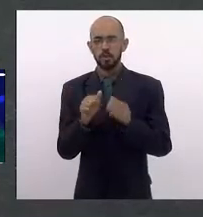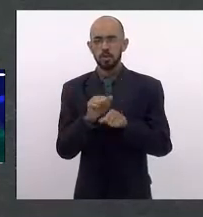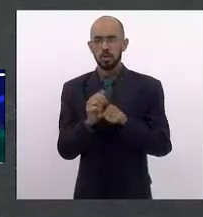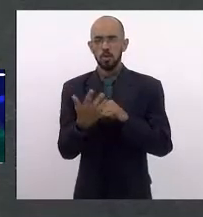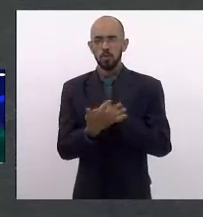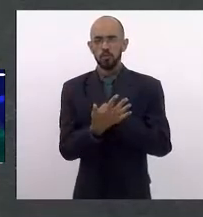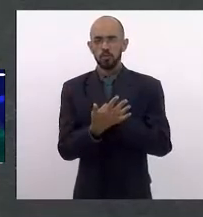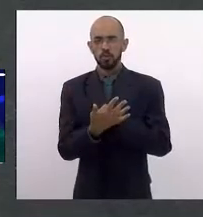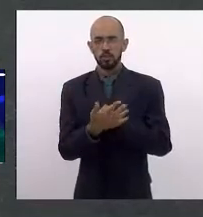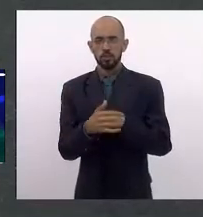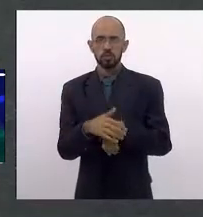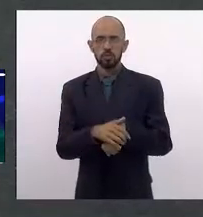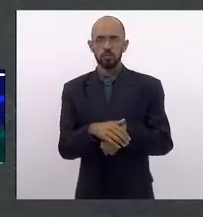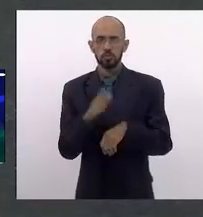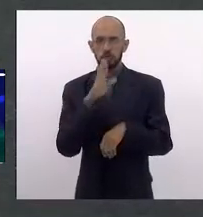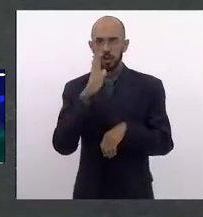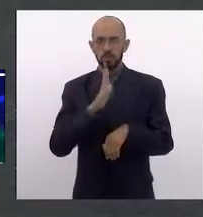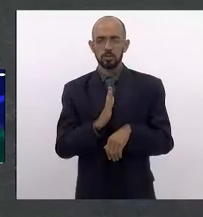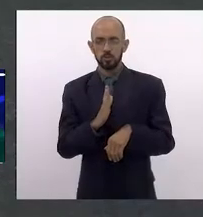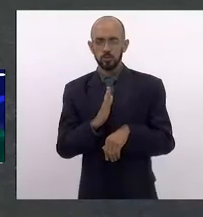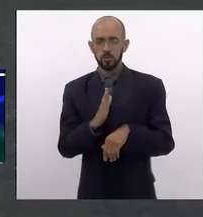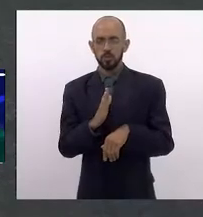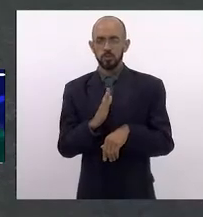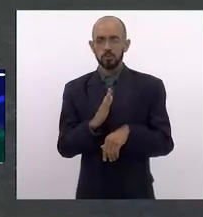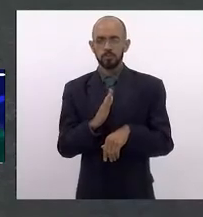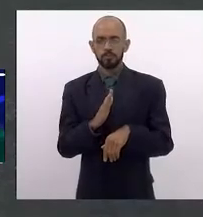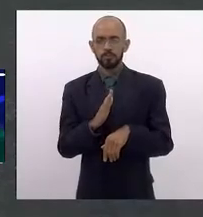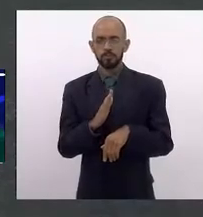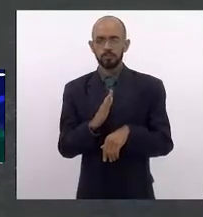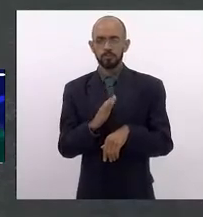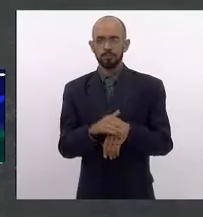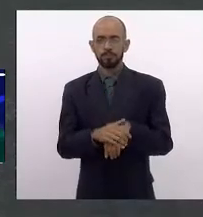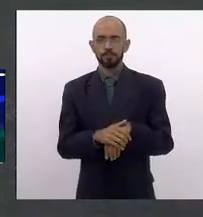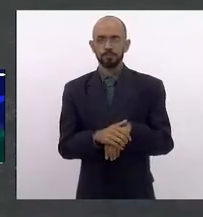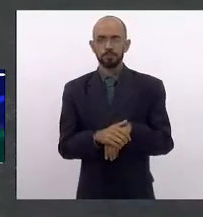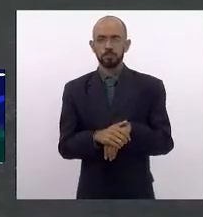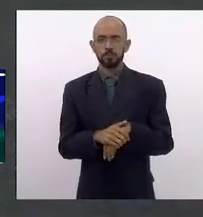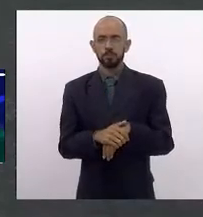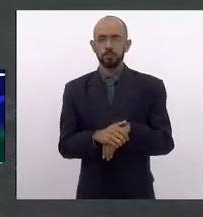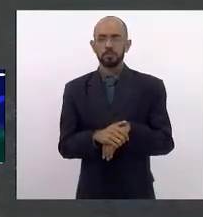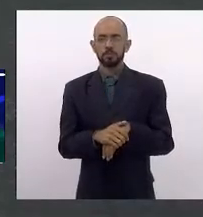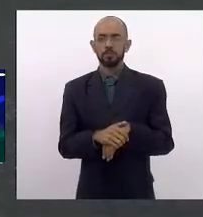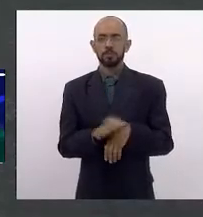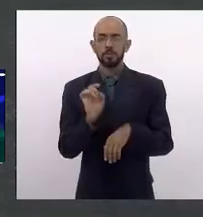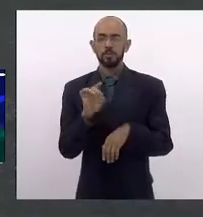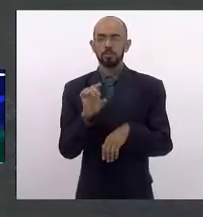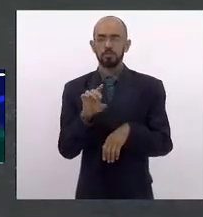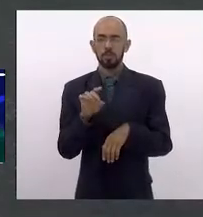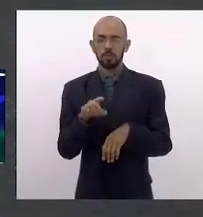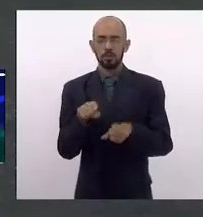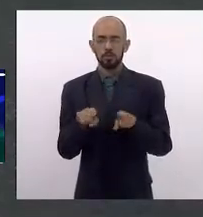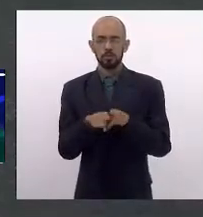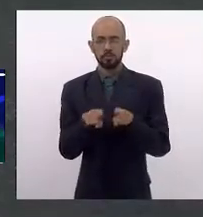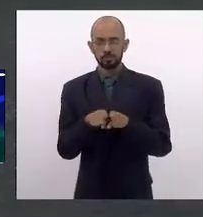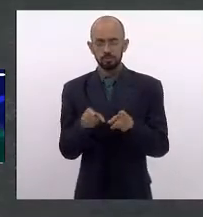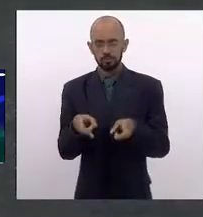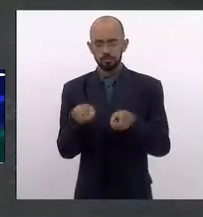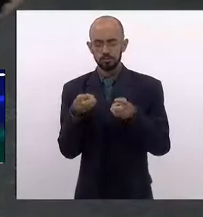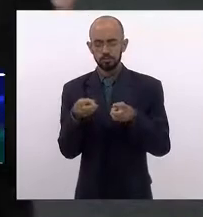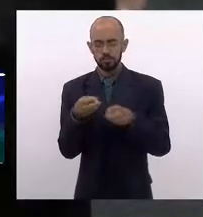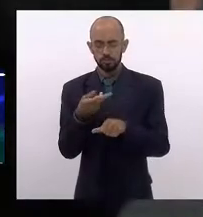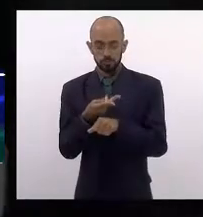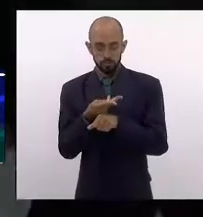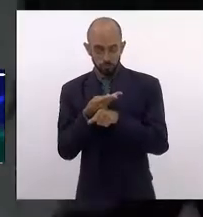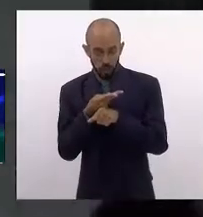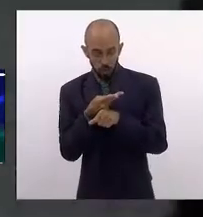cor 2019 no Brasil e da covid-19 no Brasil em especial olhando uma